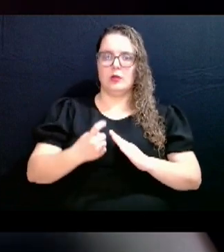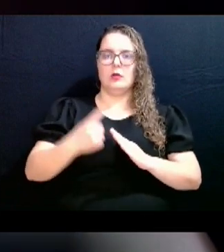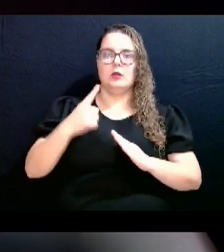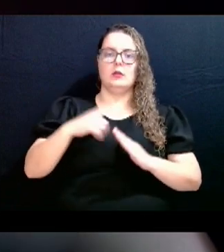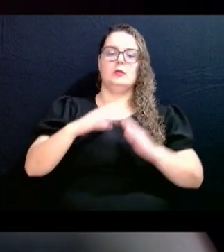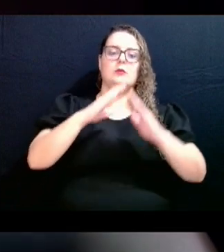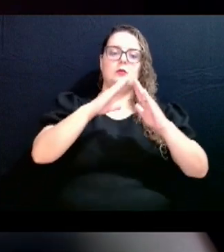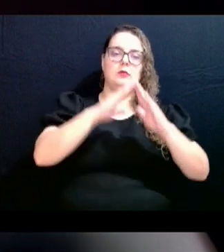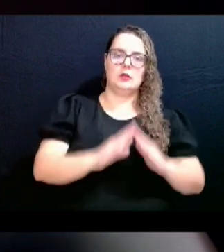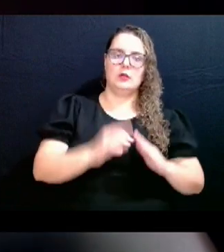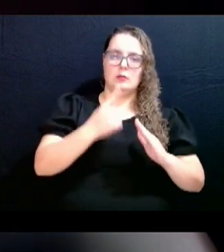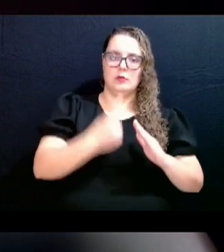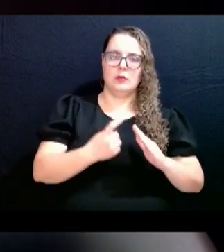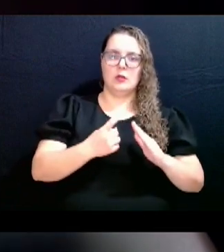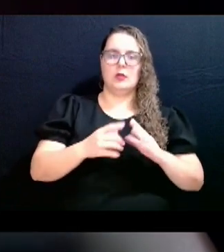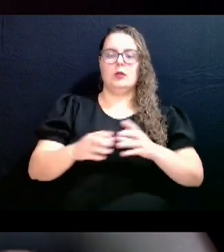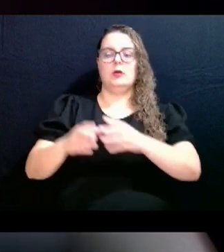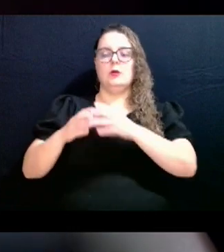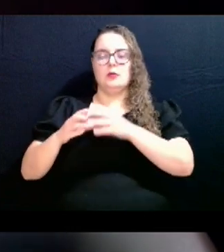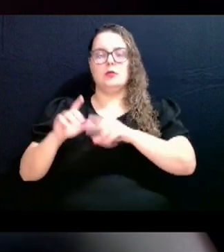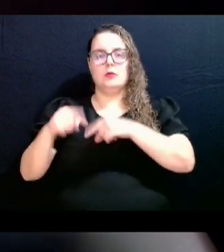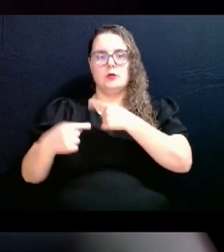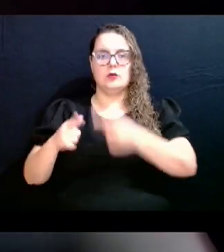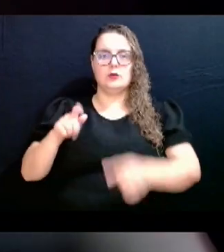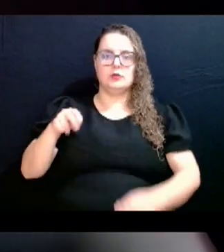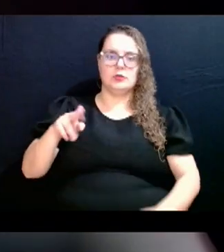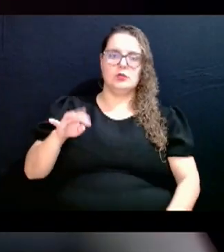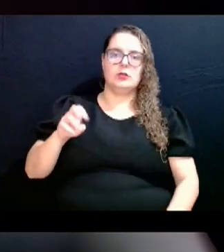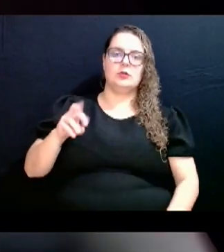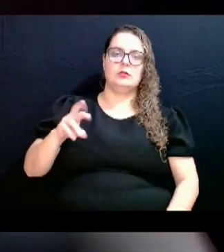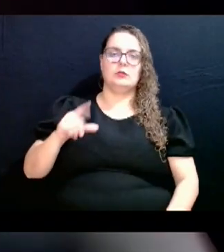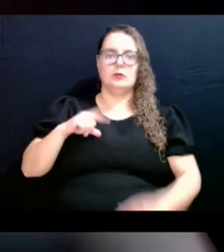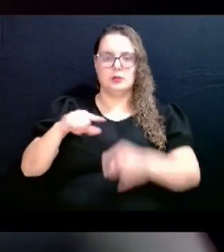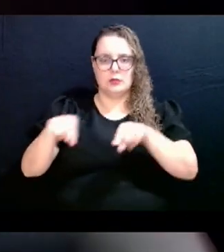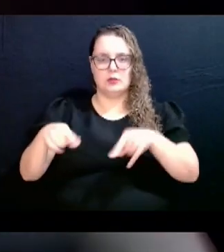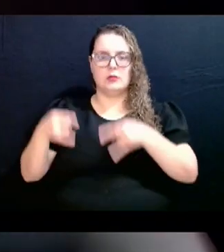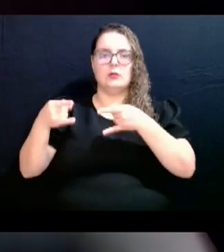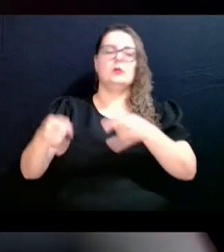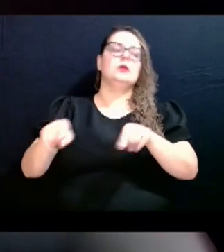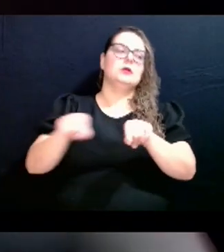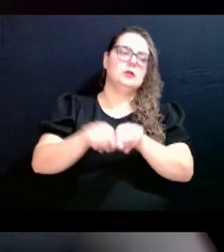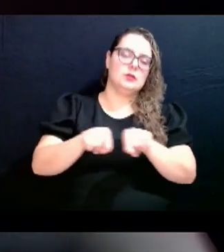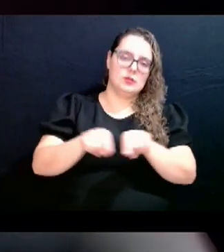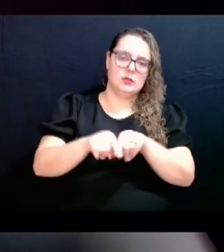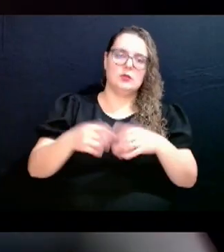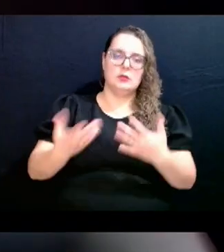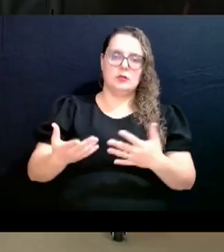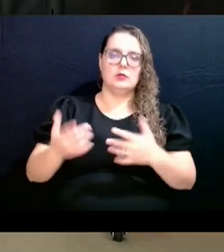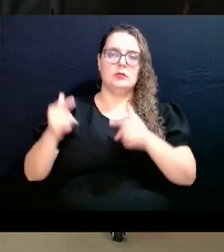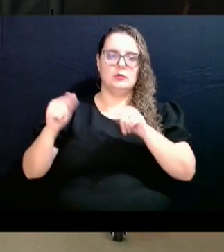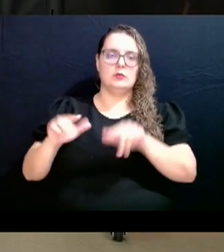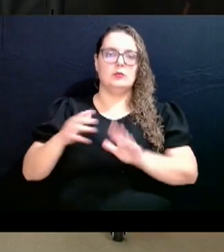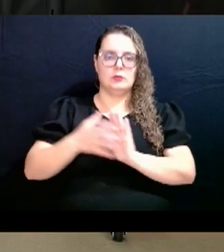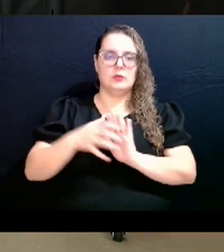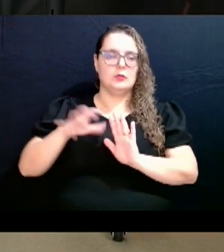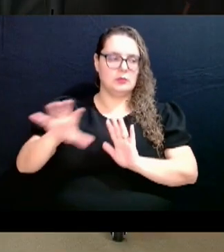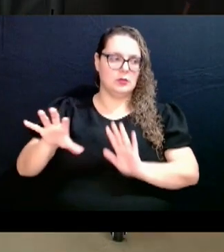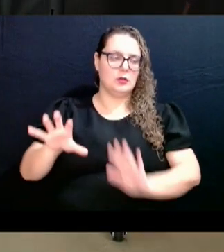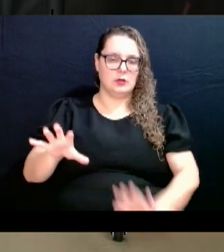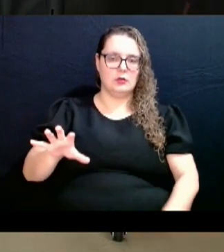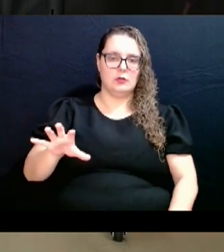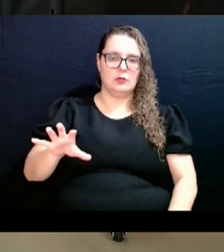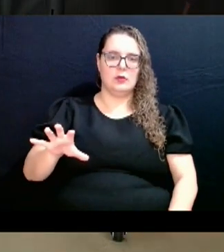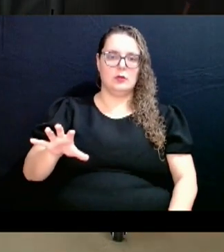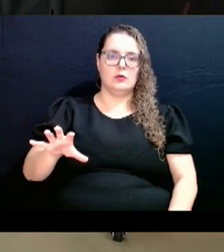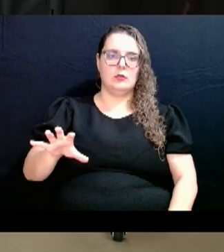e ela convive com outro genitor, onde ela tem um quarto, onde ela tem também o seu espaço ali. Tá? No caso do Léo, o